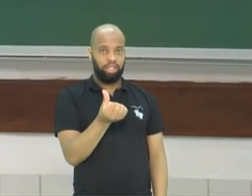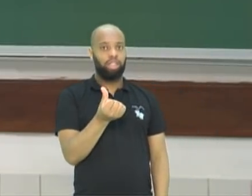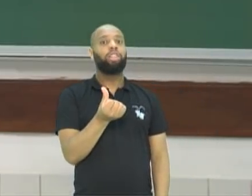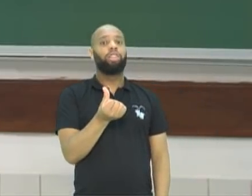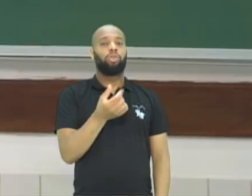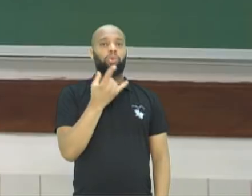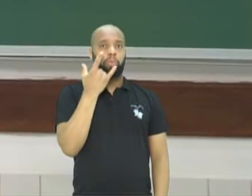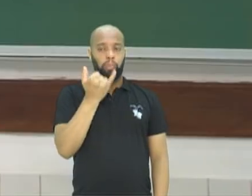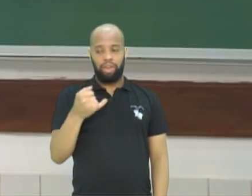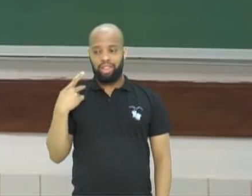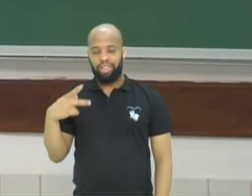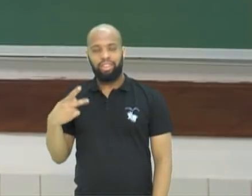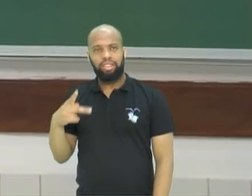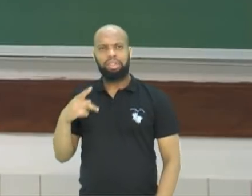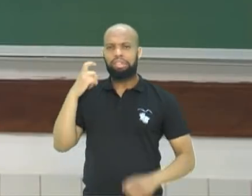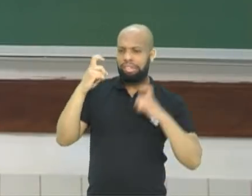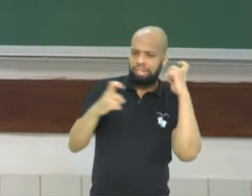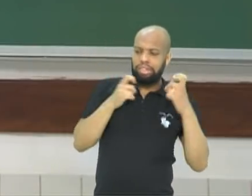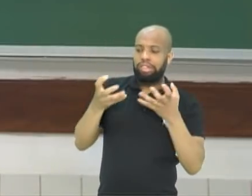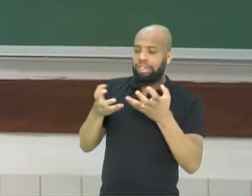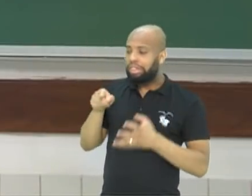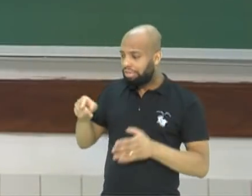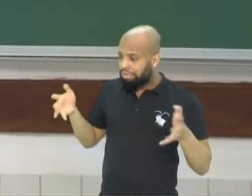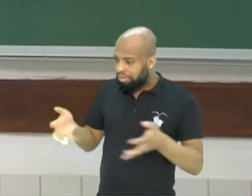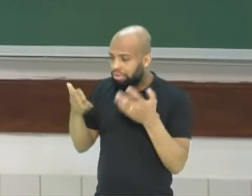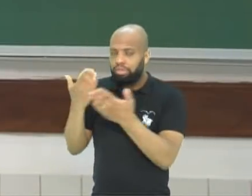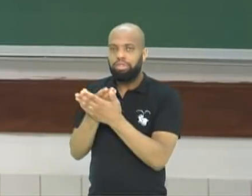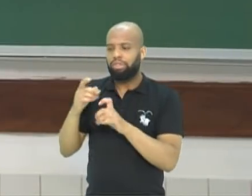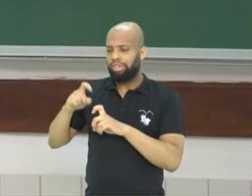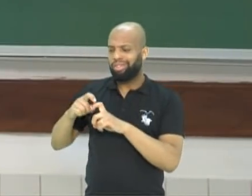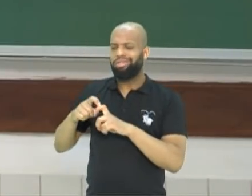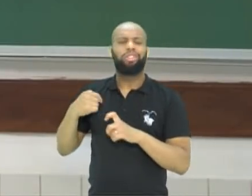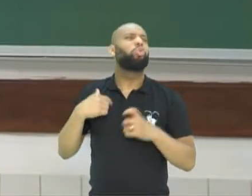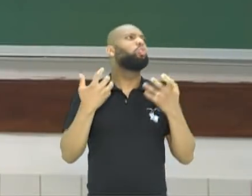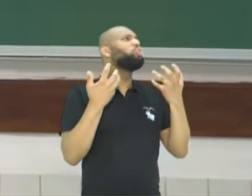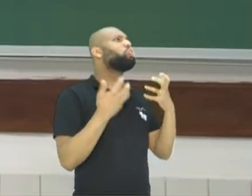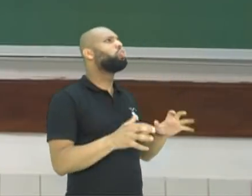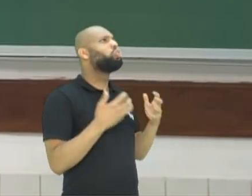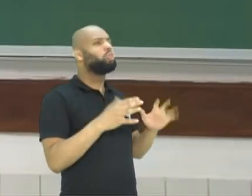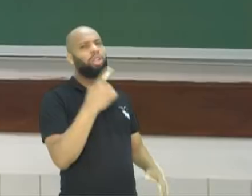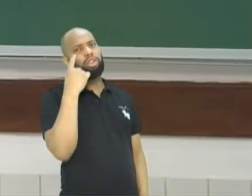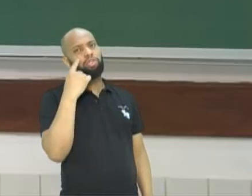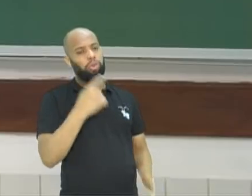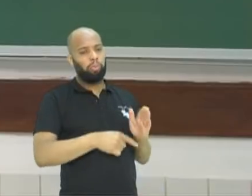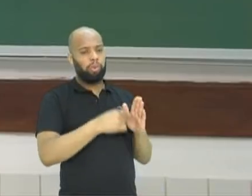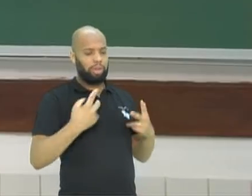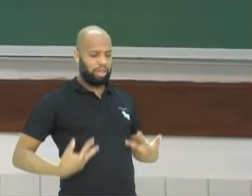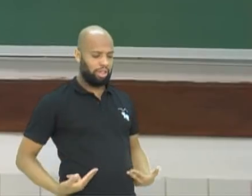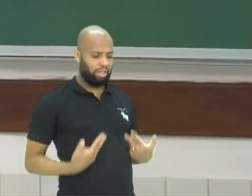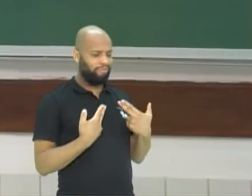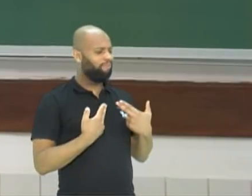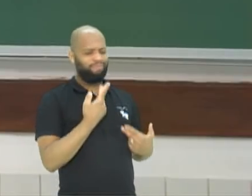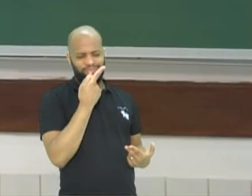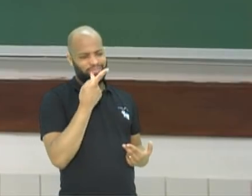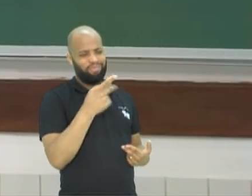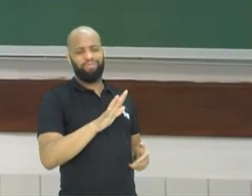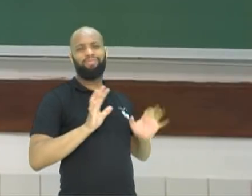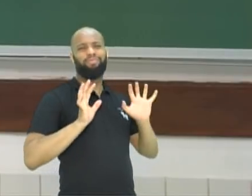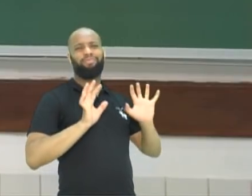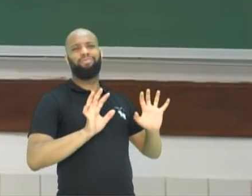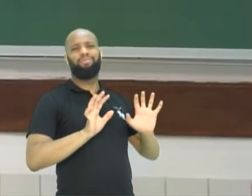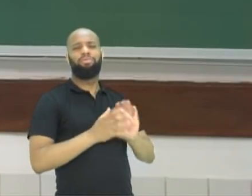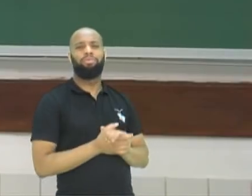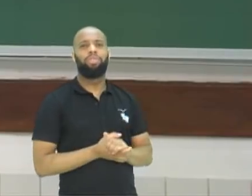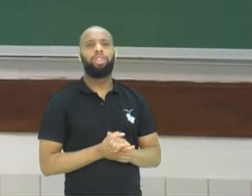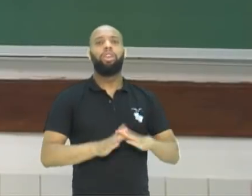preocupado, levou ele a estudar medicina. Ele viu que aquilo ali não era o que ele queria. Quando ele assistiu à primeira cirurgia, ele falou, não é isso que eu quero fazer.